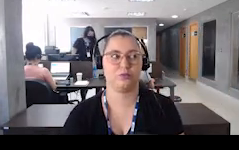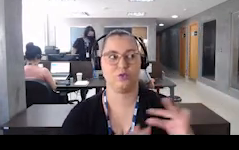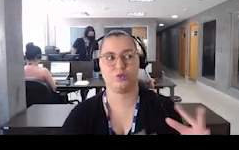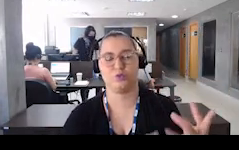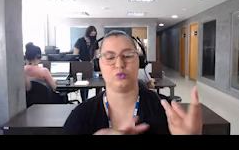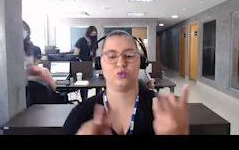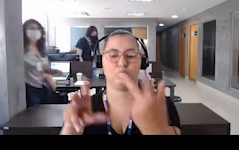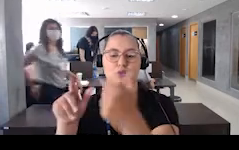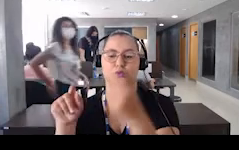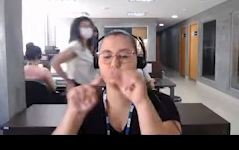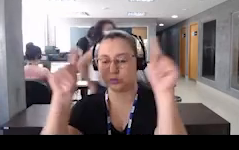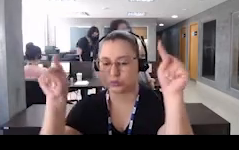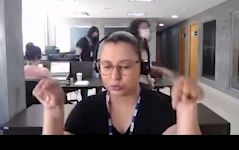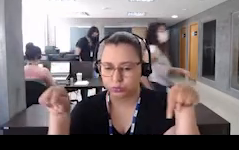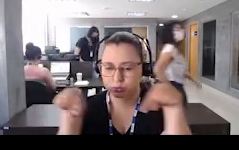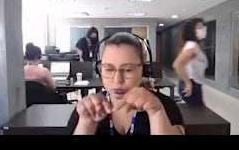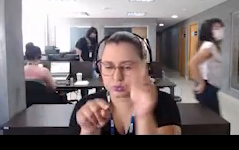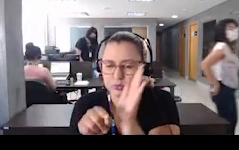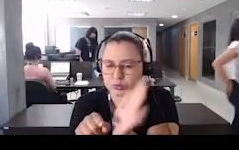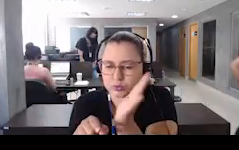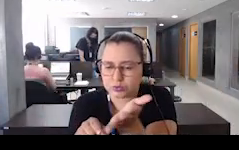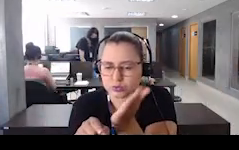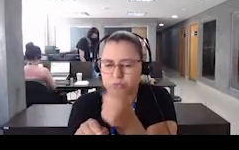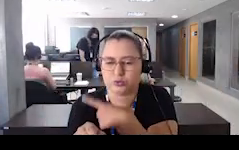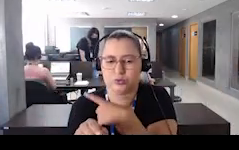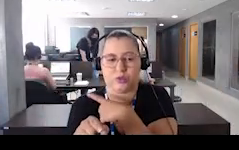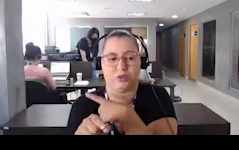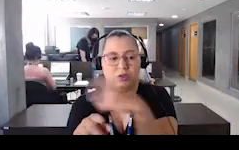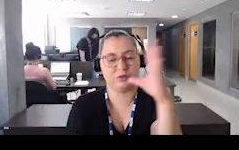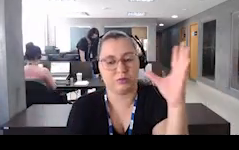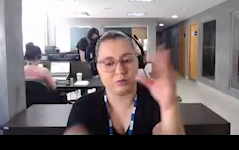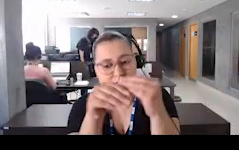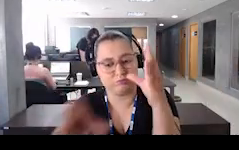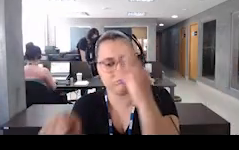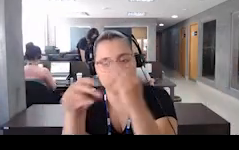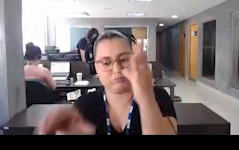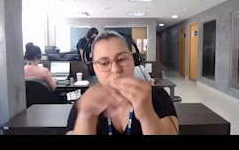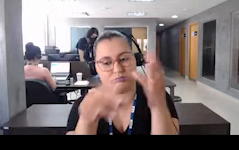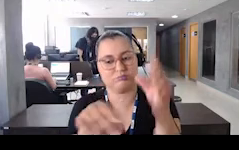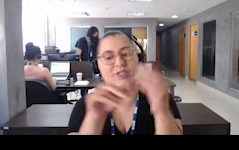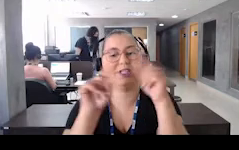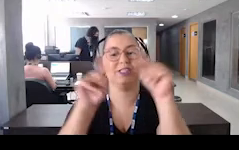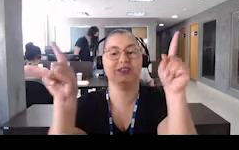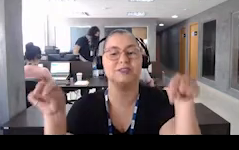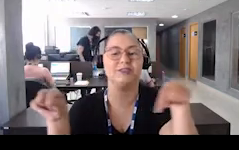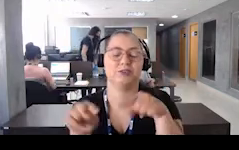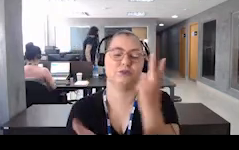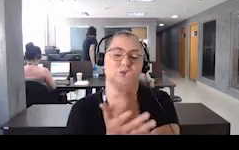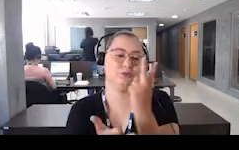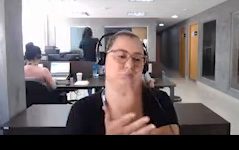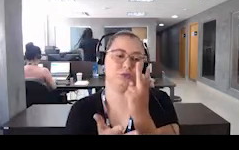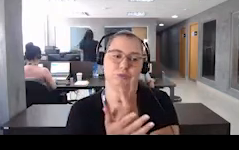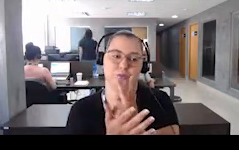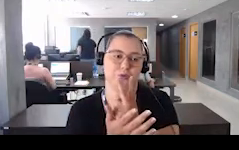Então, todo aquele circuito lá vai se tornar isso aqui, ó, né? Esse circuito aqui e esse